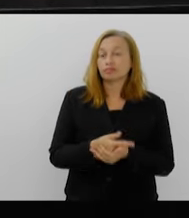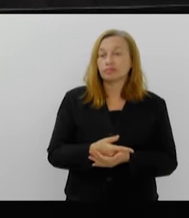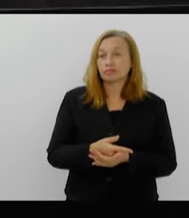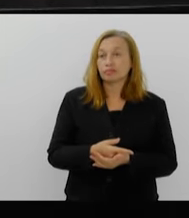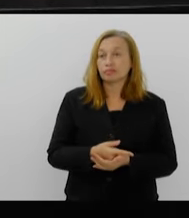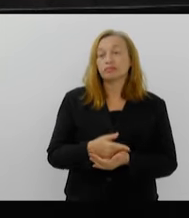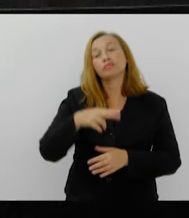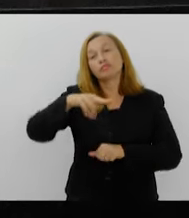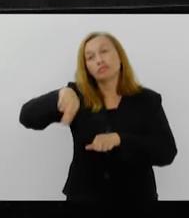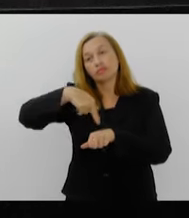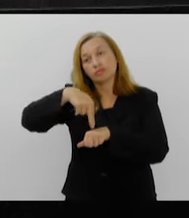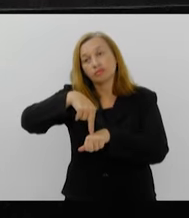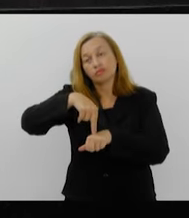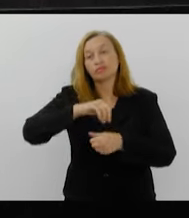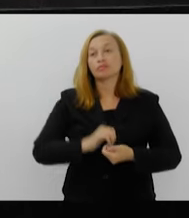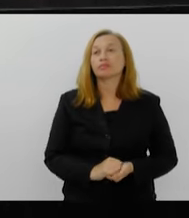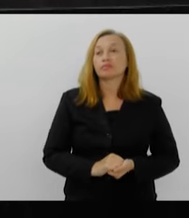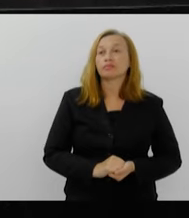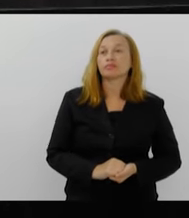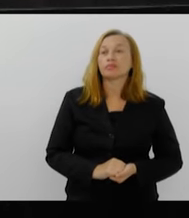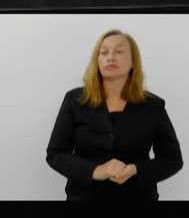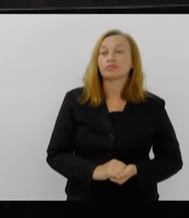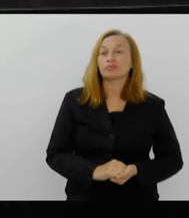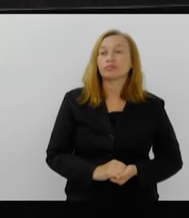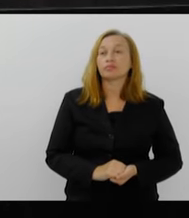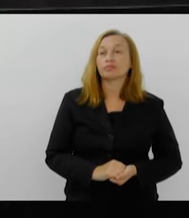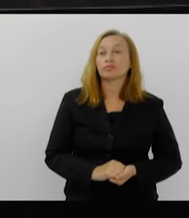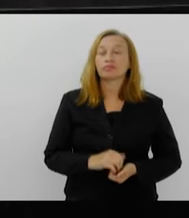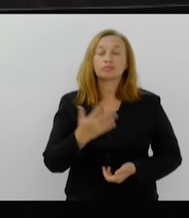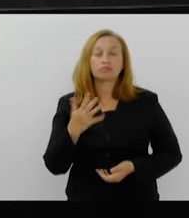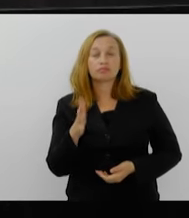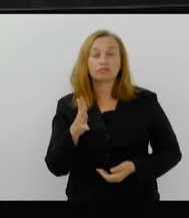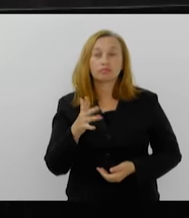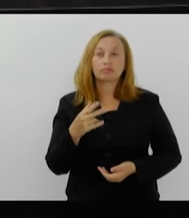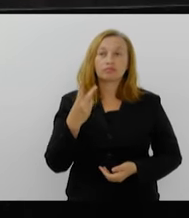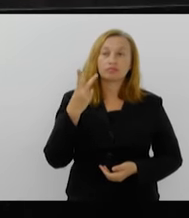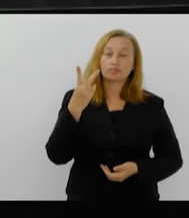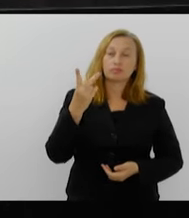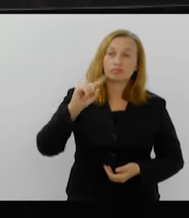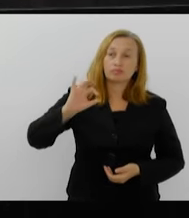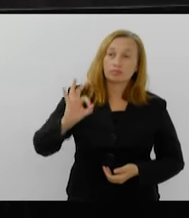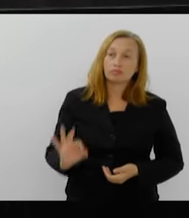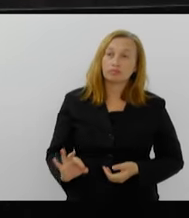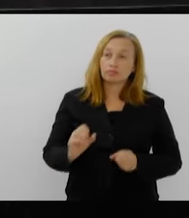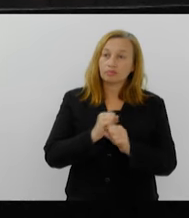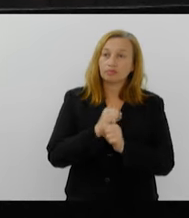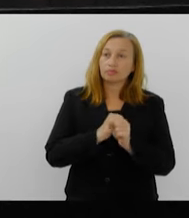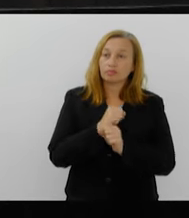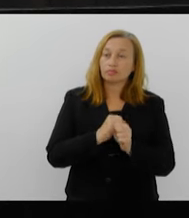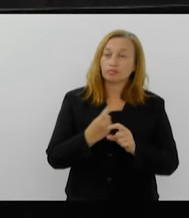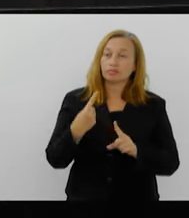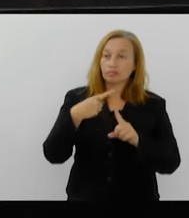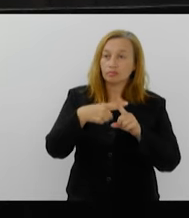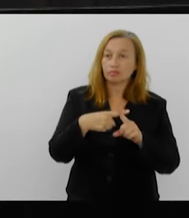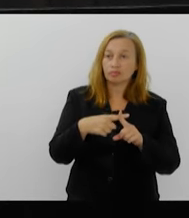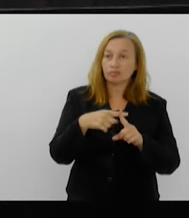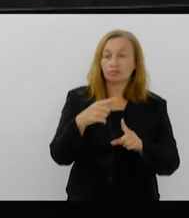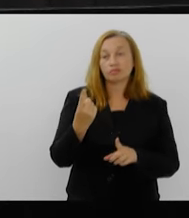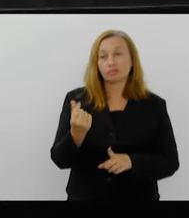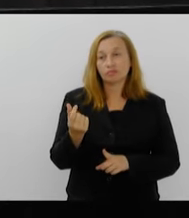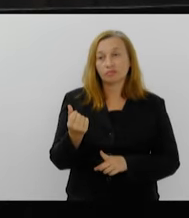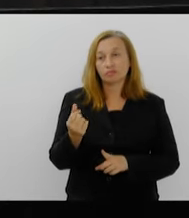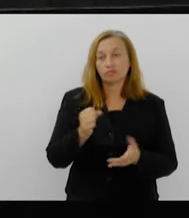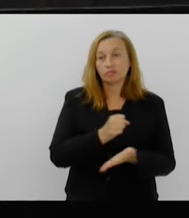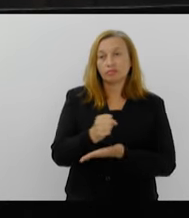a União para uma previsão de até 2% ao ano mais a taxa básica